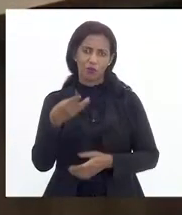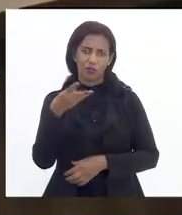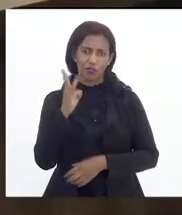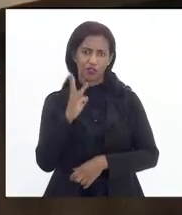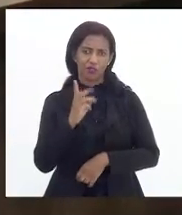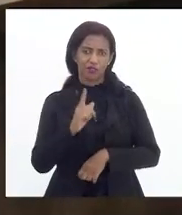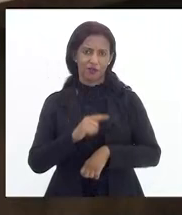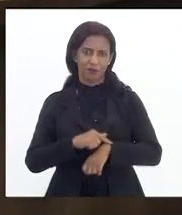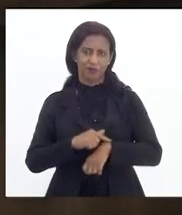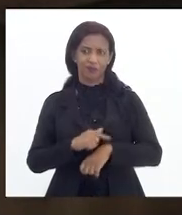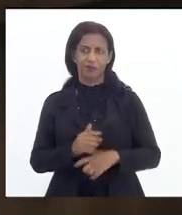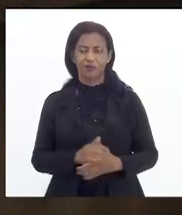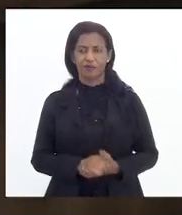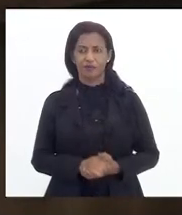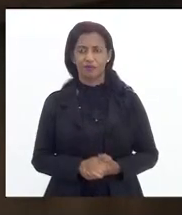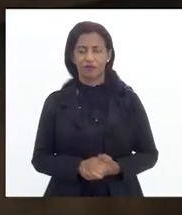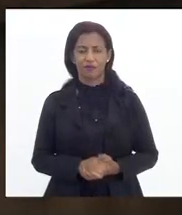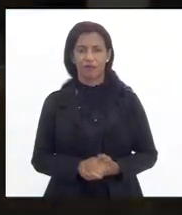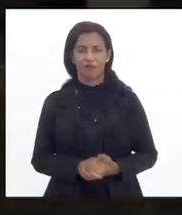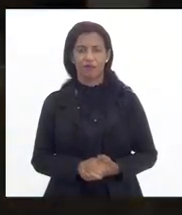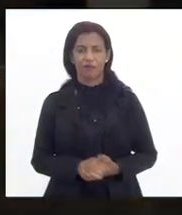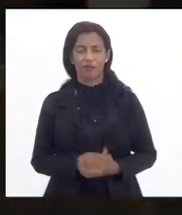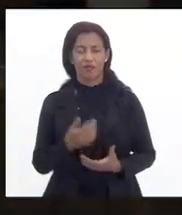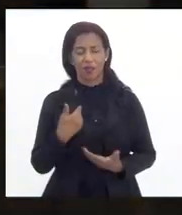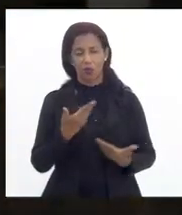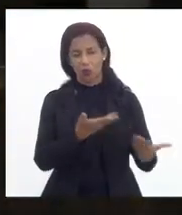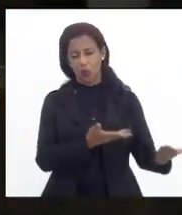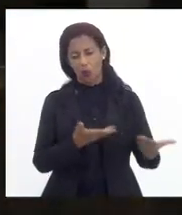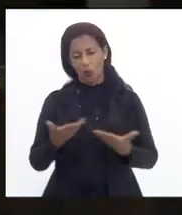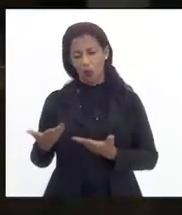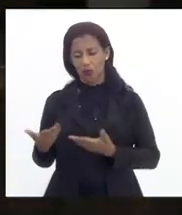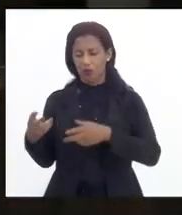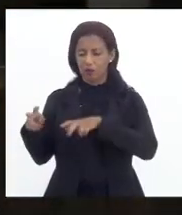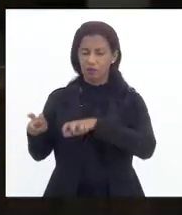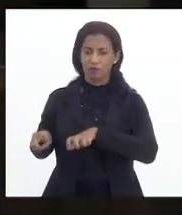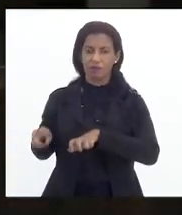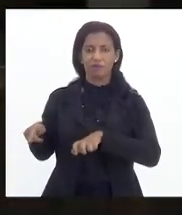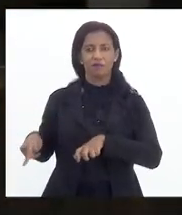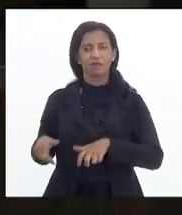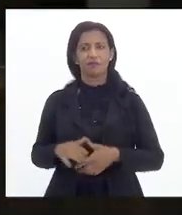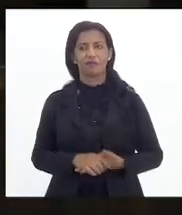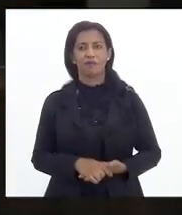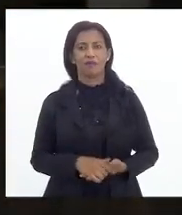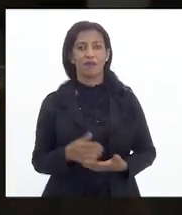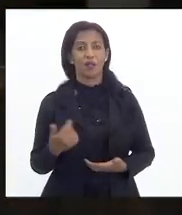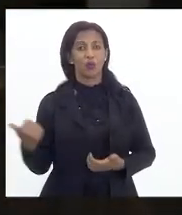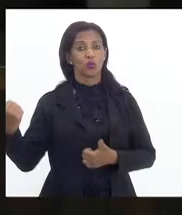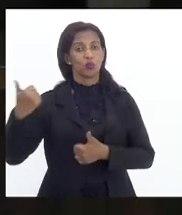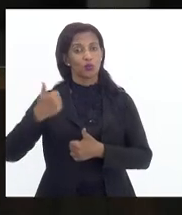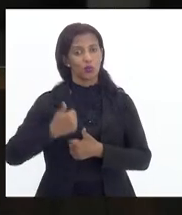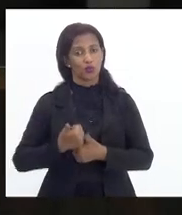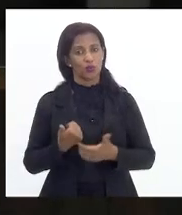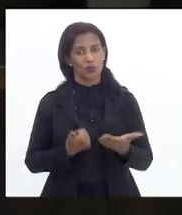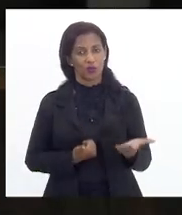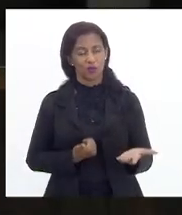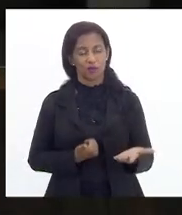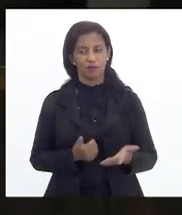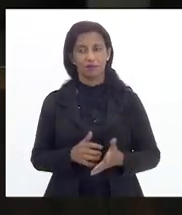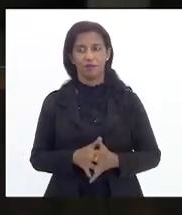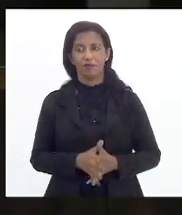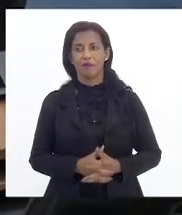então nominalmente a saúde a convida para fazer parte aqui da mesa em seu nome